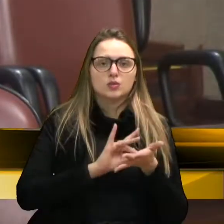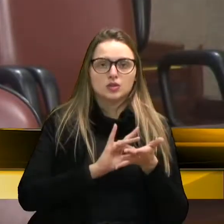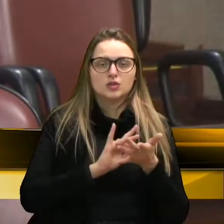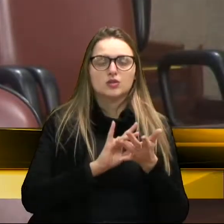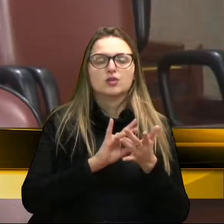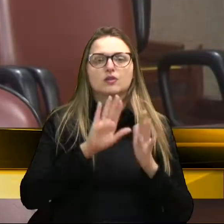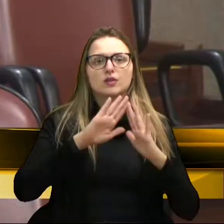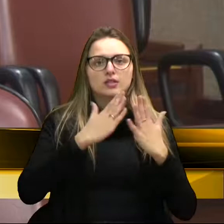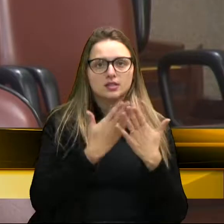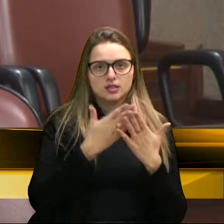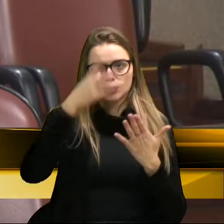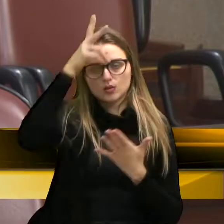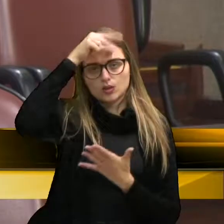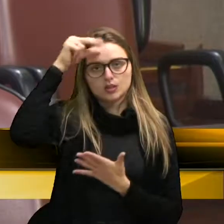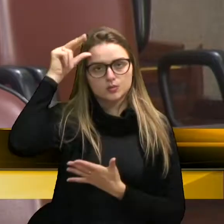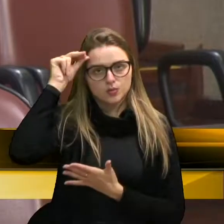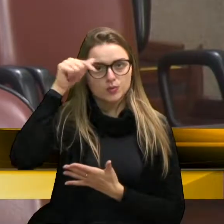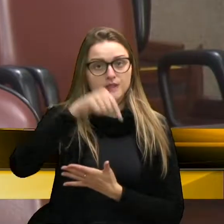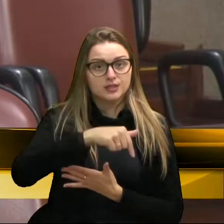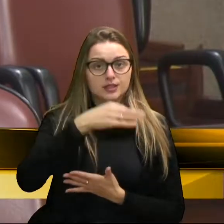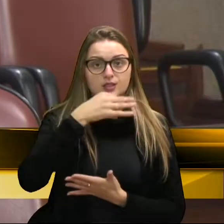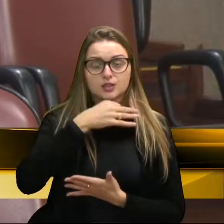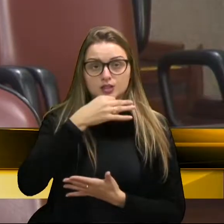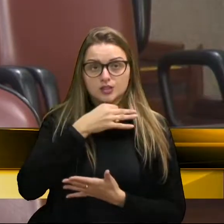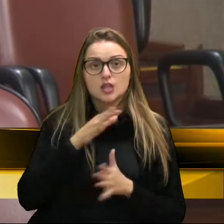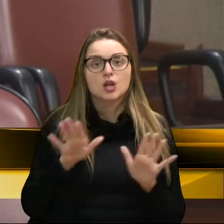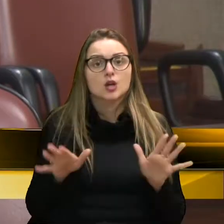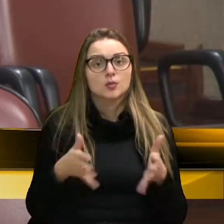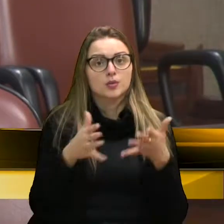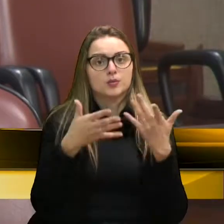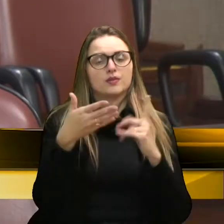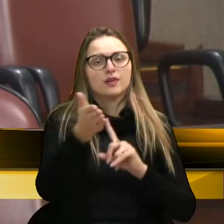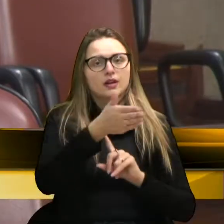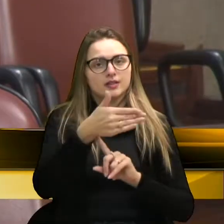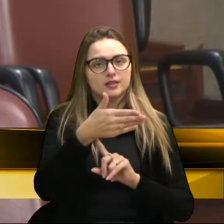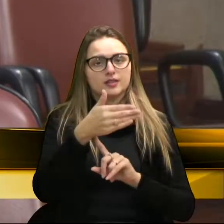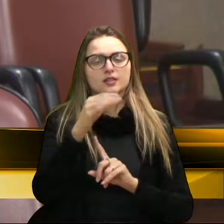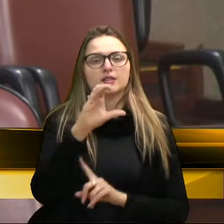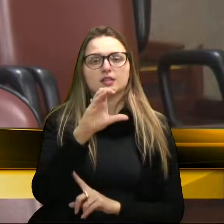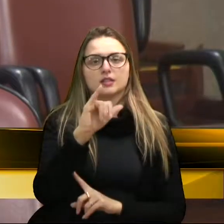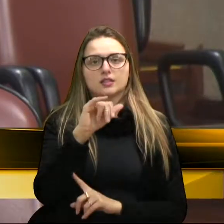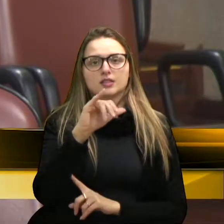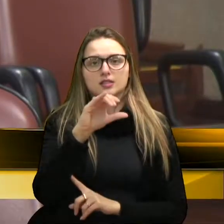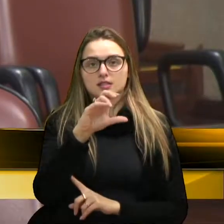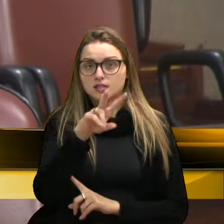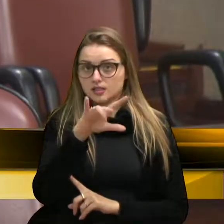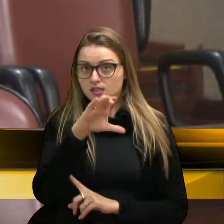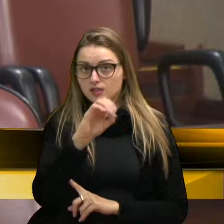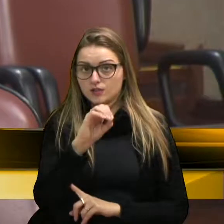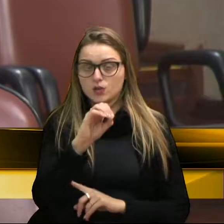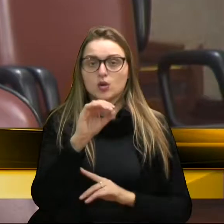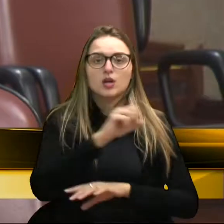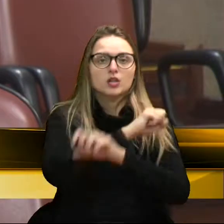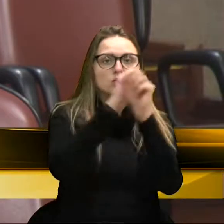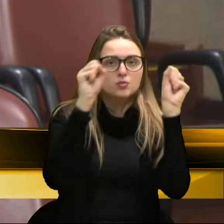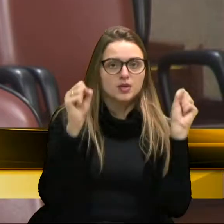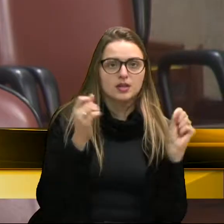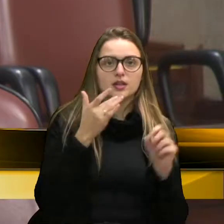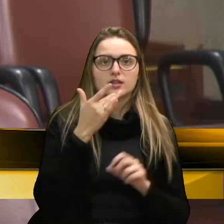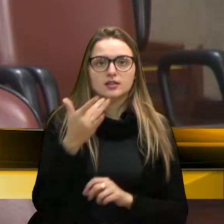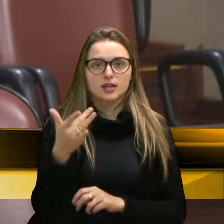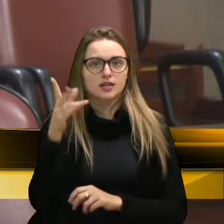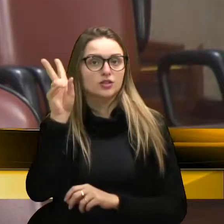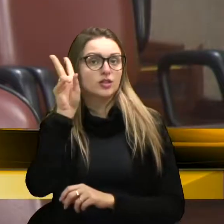Rede Municipal de Ensino do município de Caxias do Sul promoverão cerimônias cívicas nas manhãs e tardes de segundas-feiras,